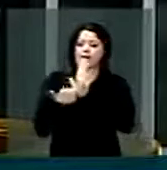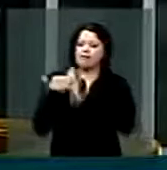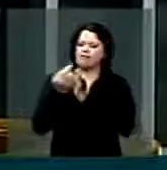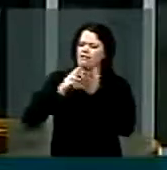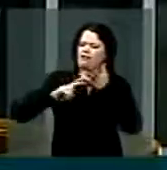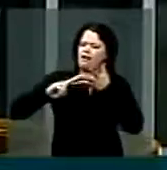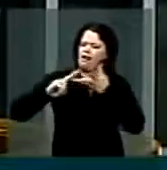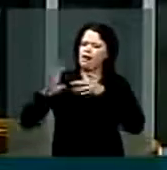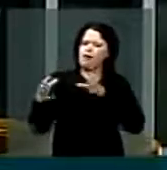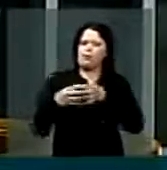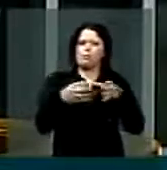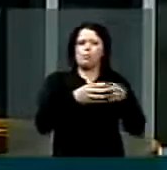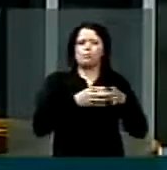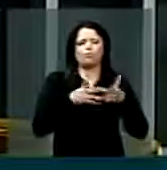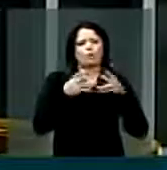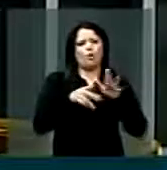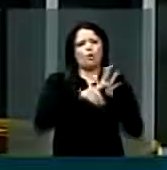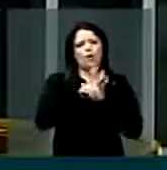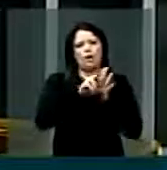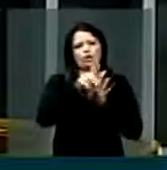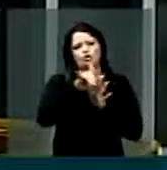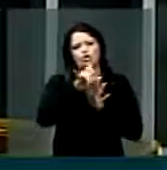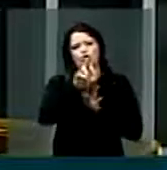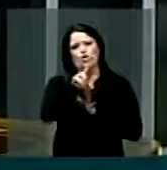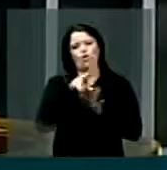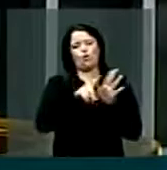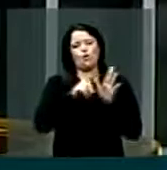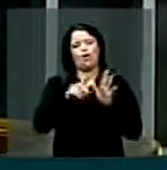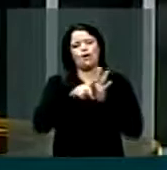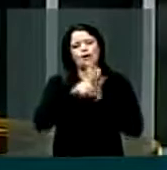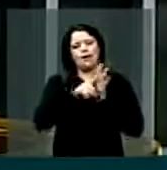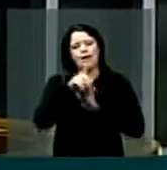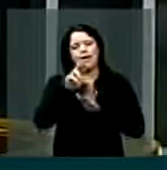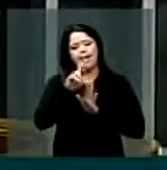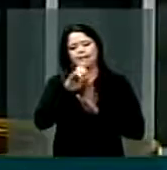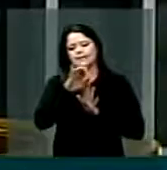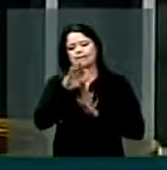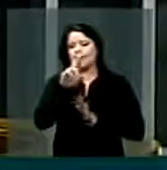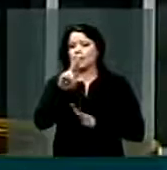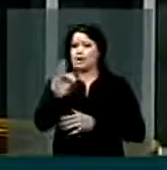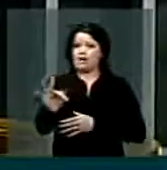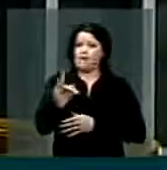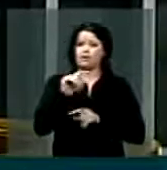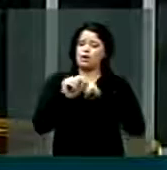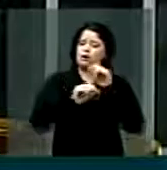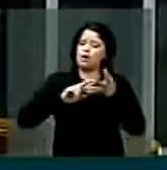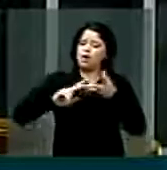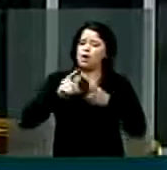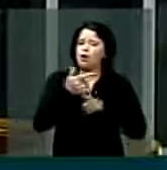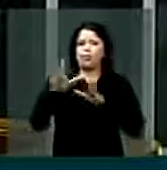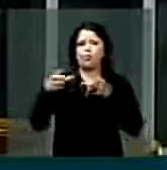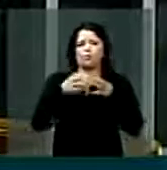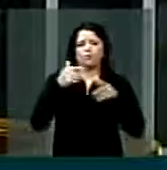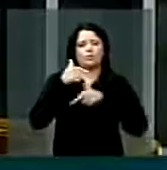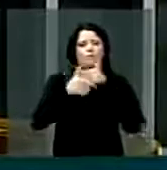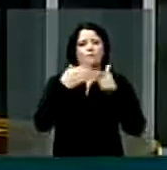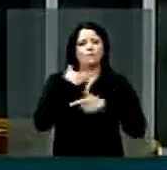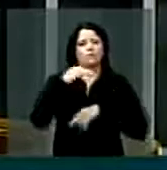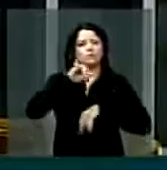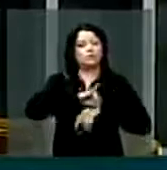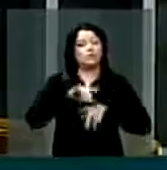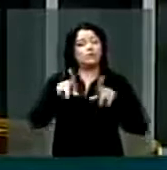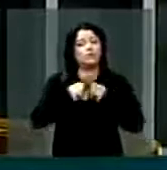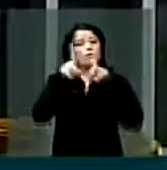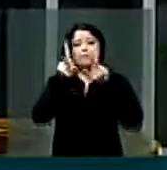várias categorias, como a auditoria da Receita Federal, auditoria fiscal do trabalho e outras, carreiras de Banco Central,